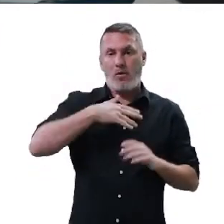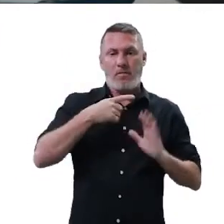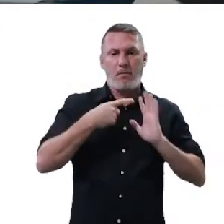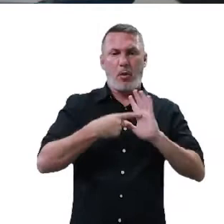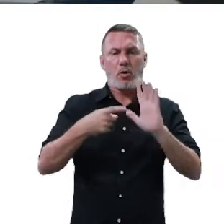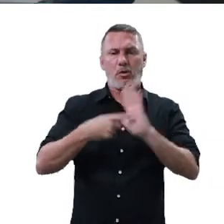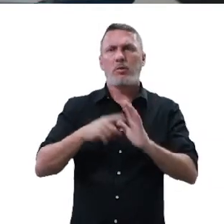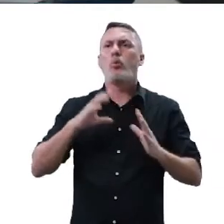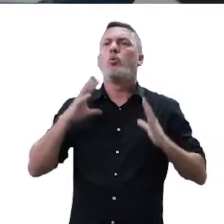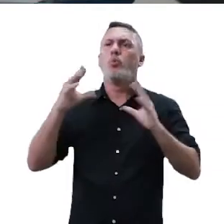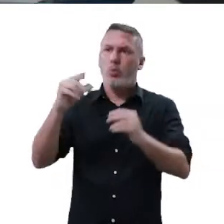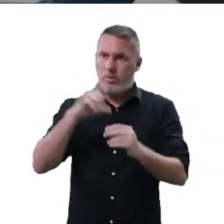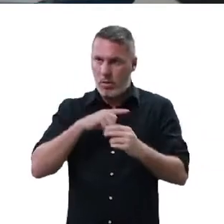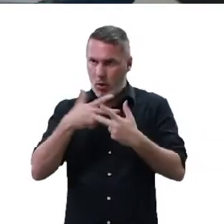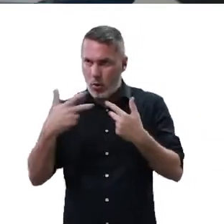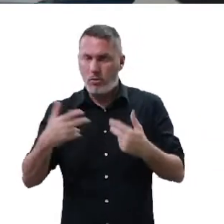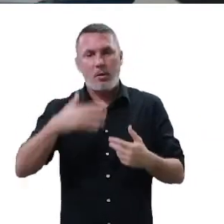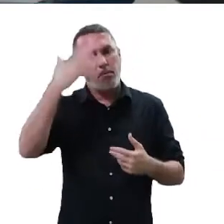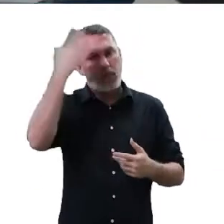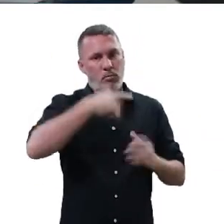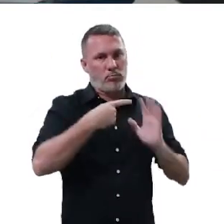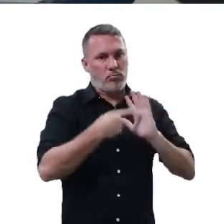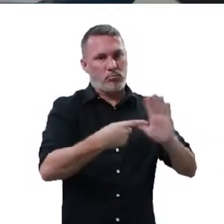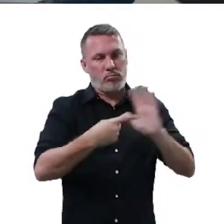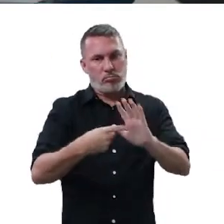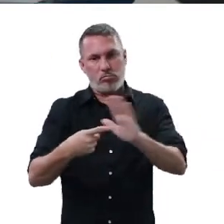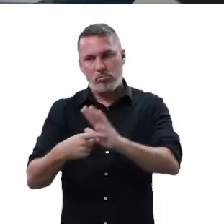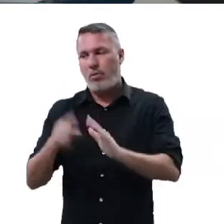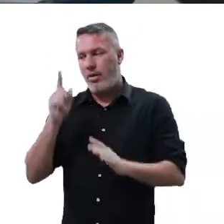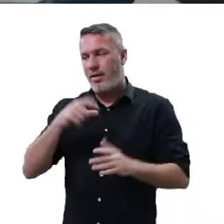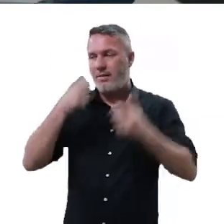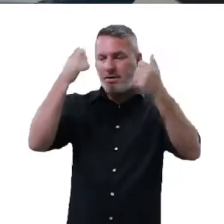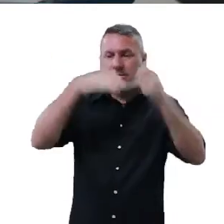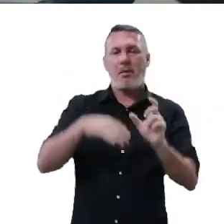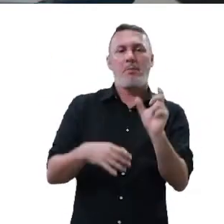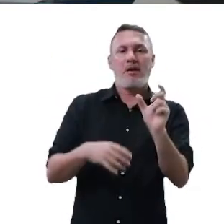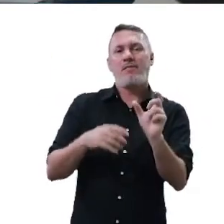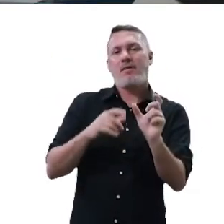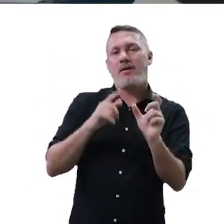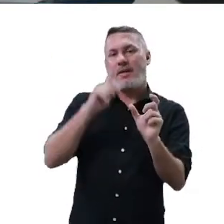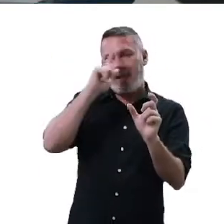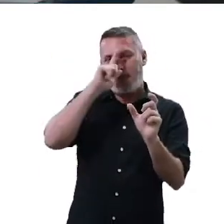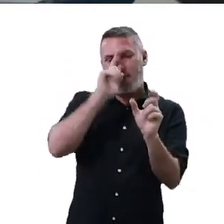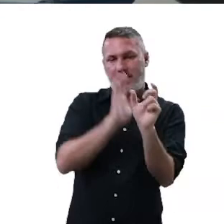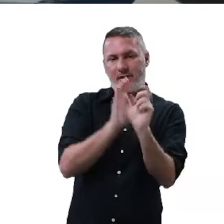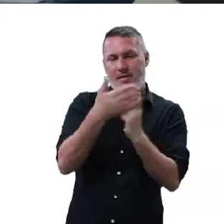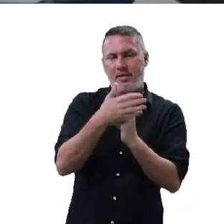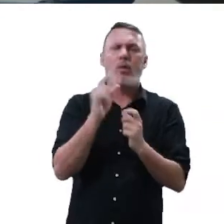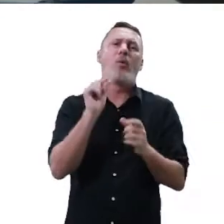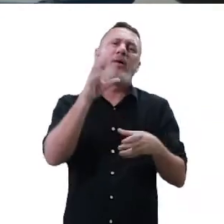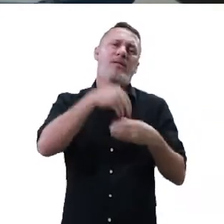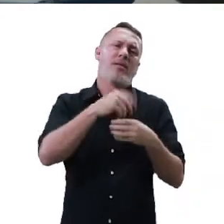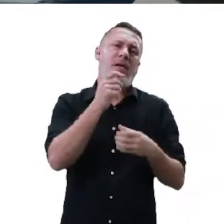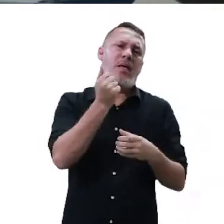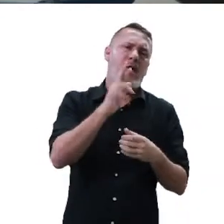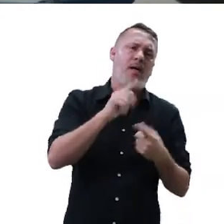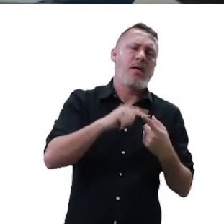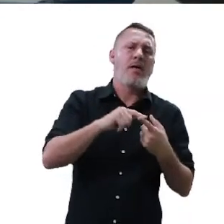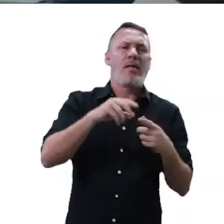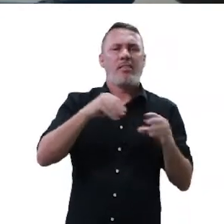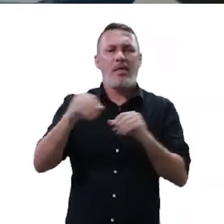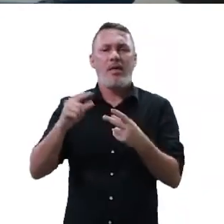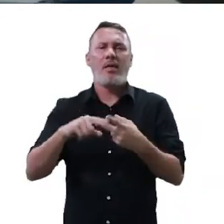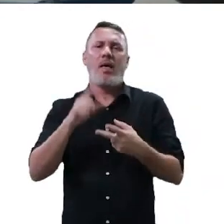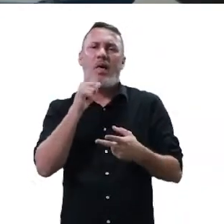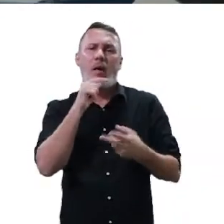provável elemento que teria dado origem a tudo que existe, o que era expresso pela palavra grega arquivo, como eu acabei de explicar. E a gente está vendo aqui terra,